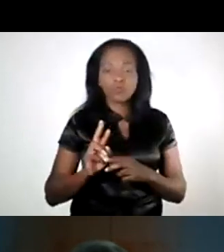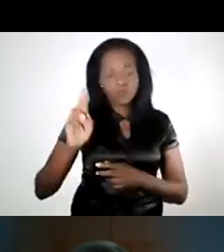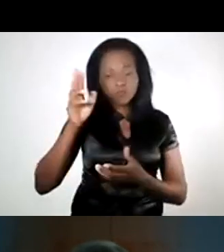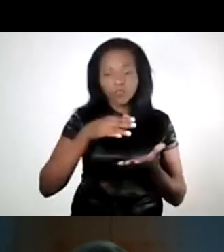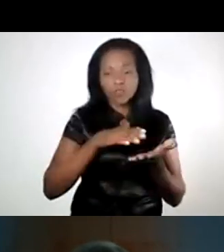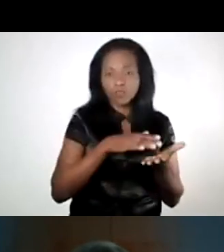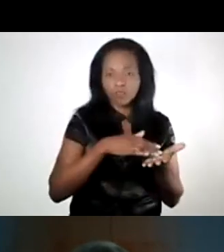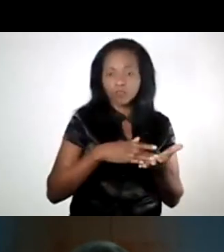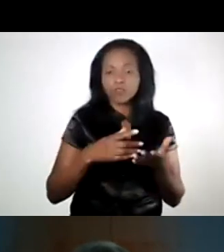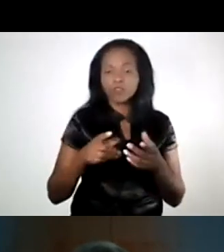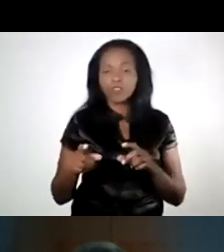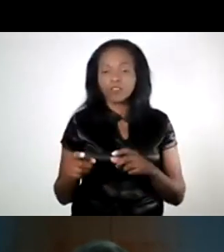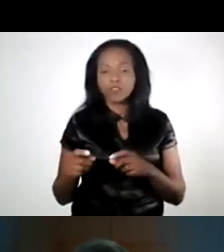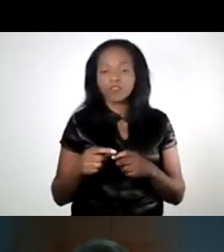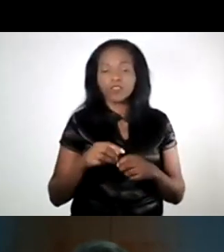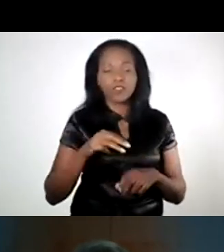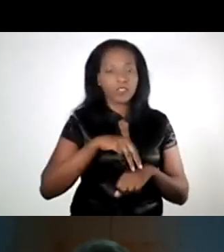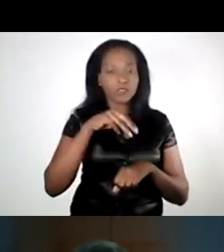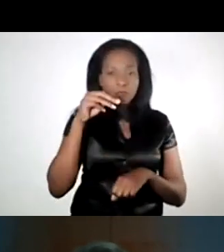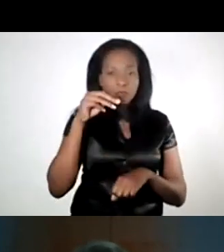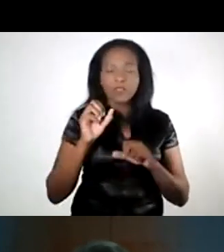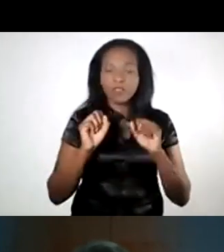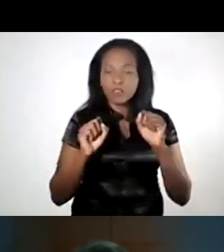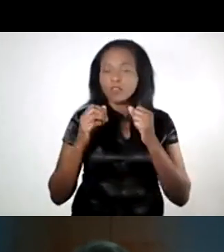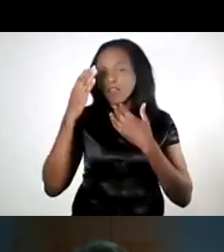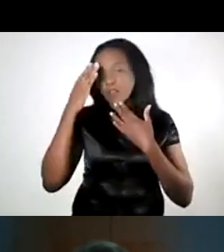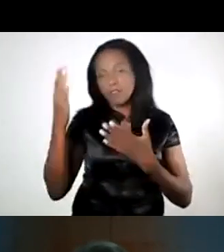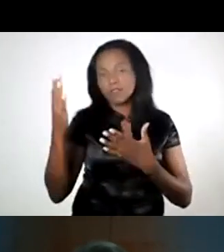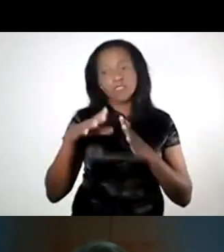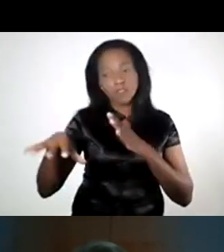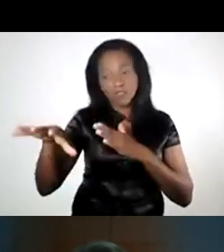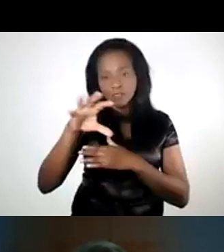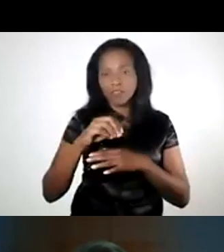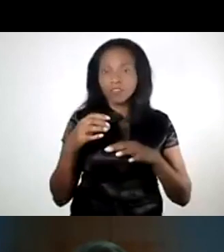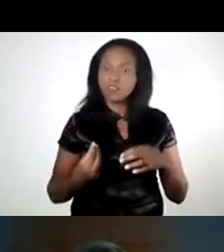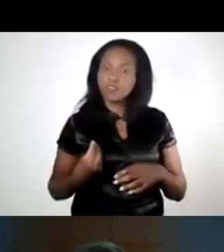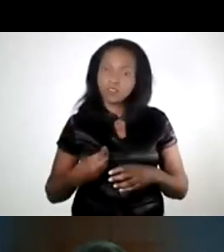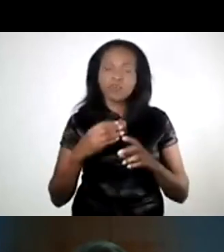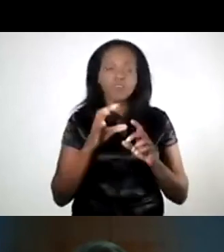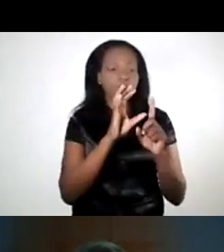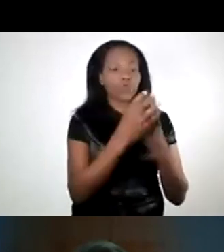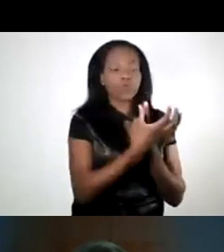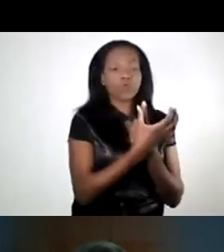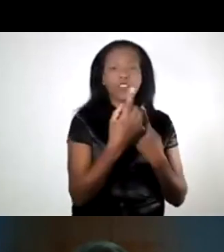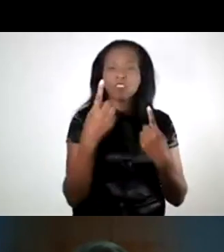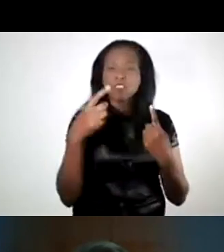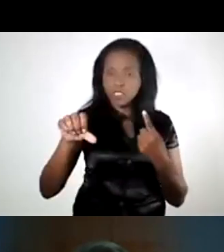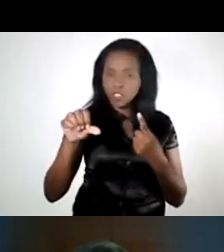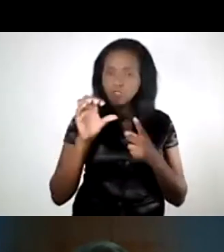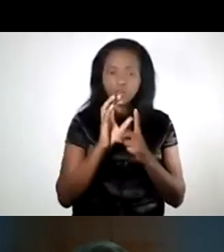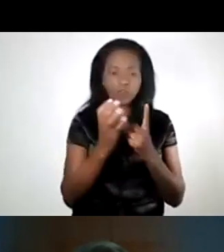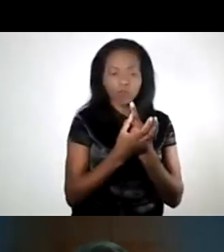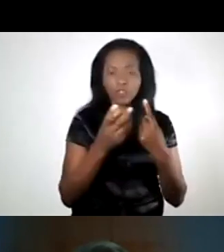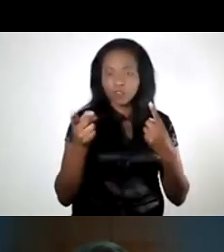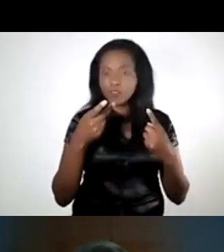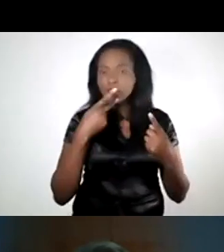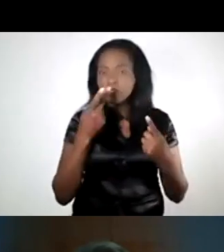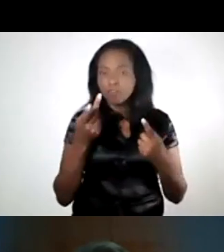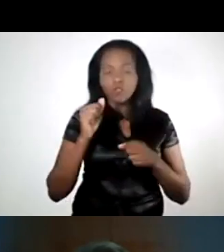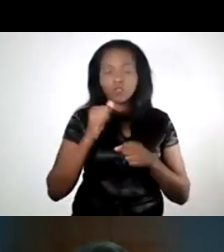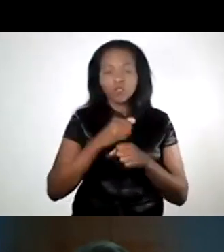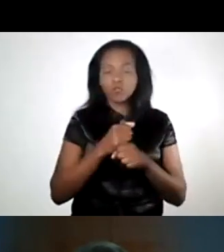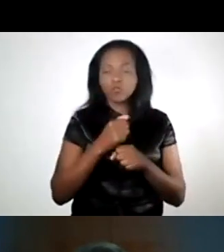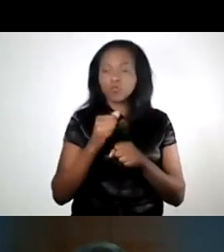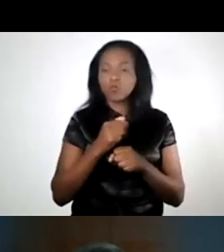esses mestres e mestras, e a todas essas comunidades, 19 comunidades que vocês disseram que construíram